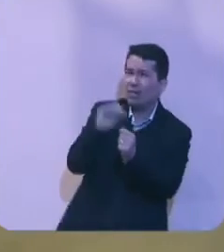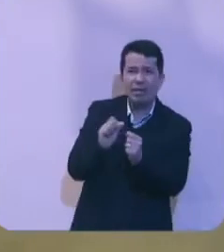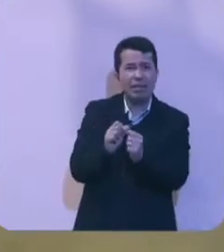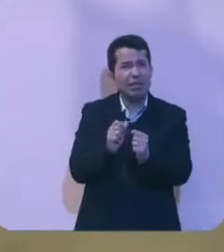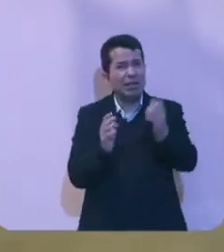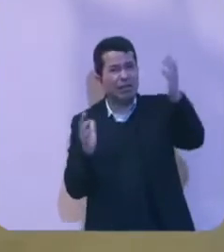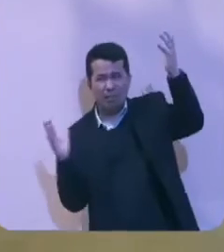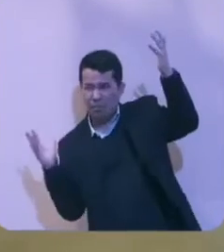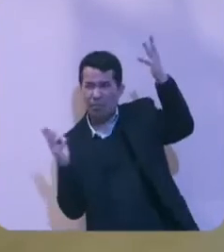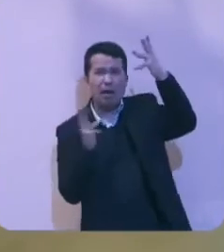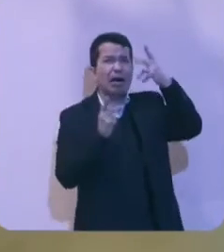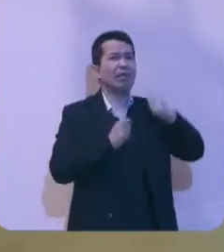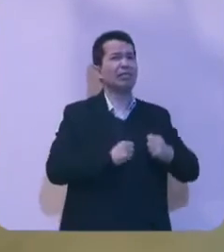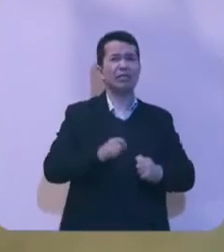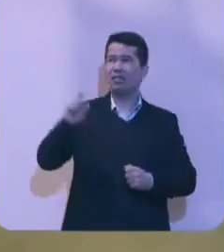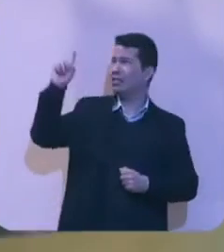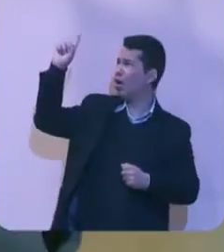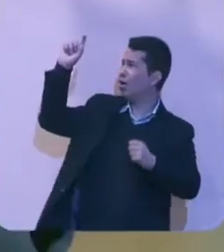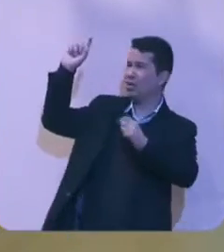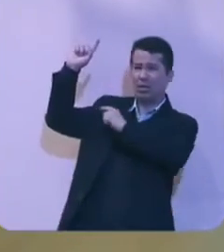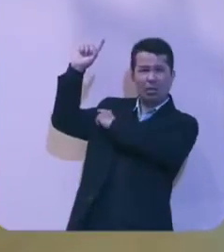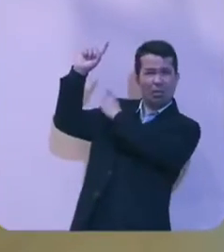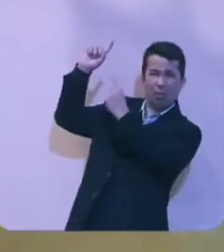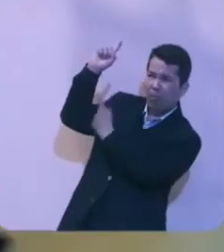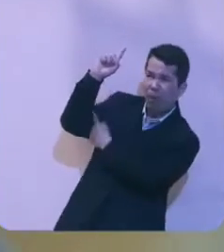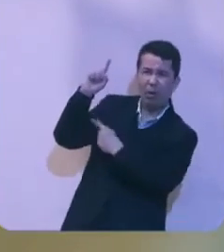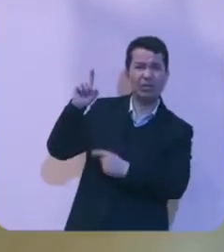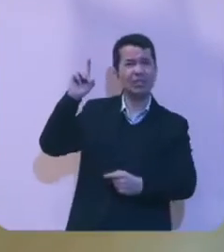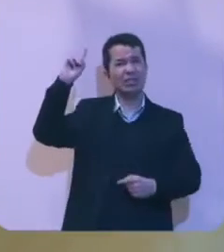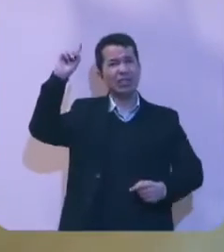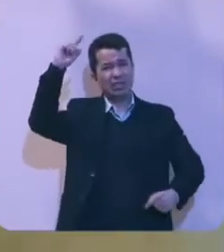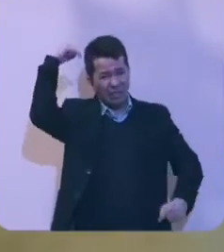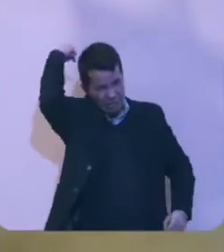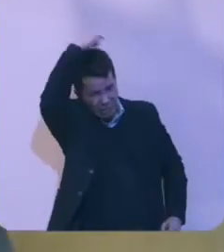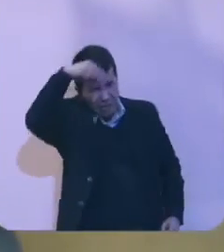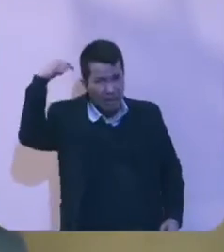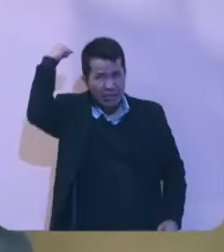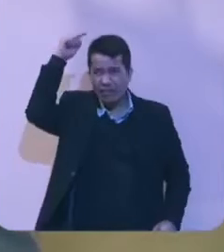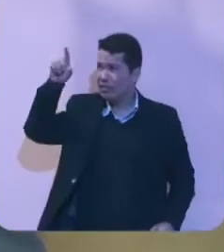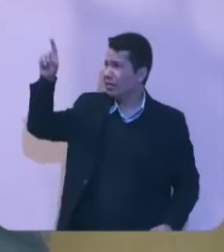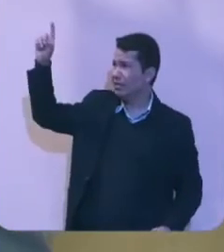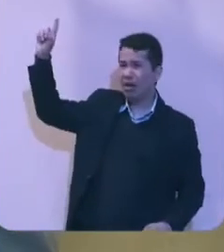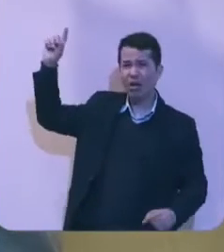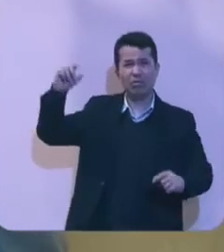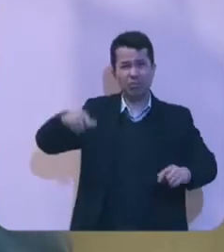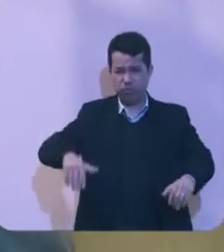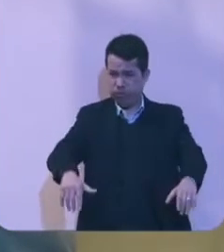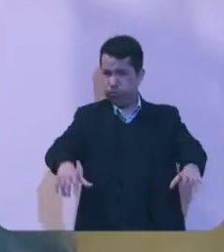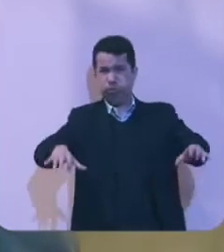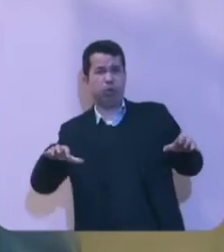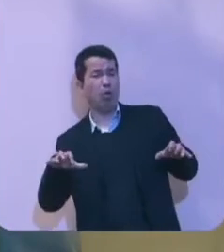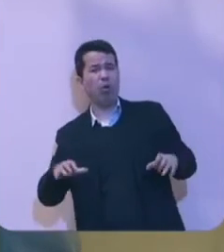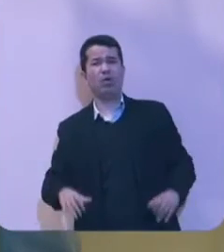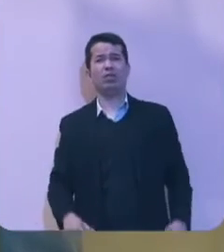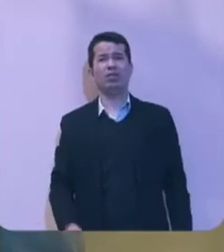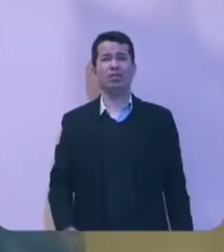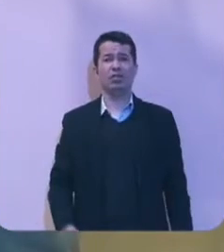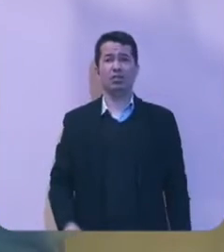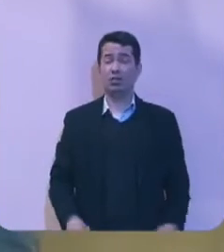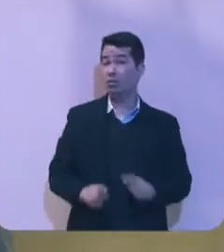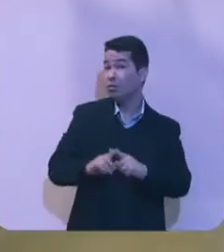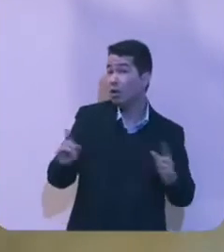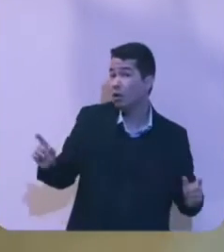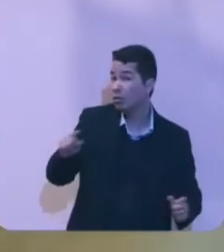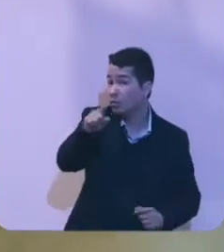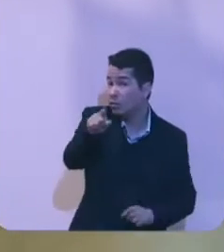Senhor, Ele é o Todo-Poderoso, Ele é santo, Ele é majestoso. Mas adore a Deus também pelo